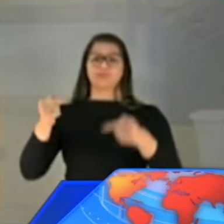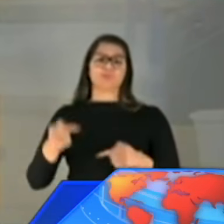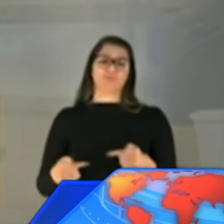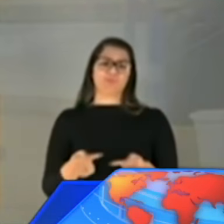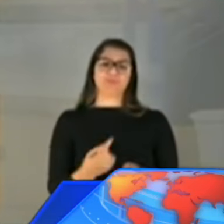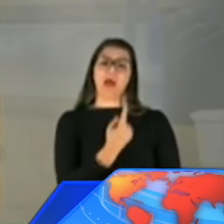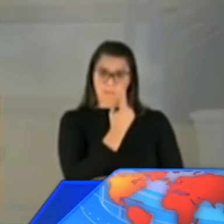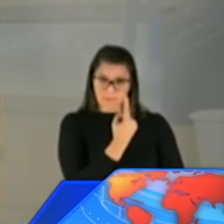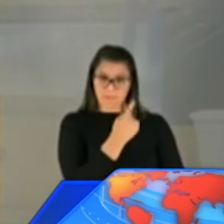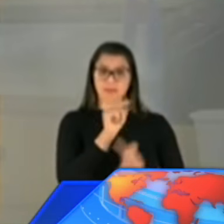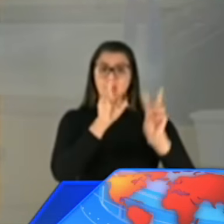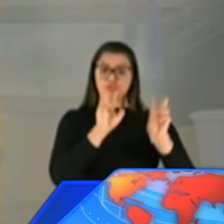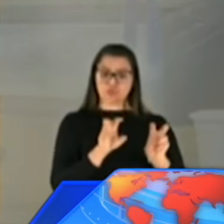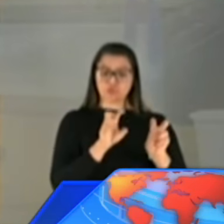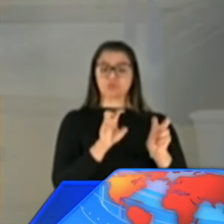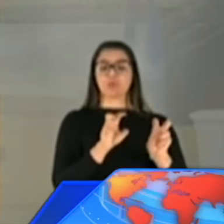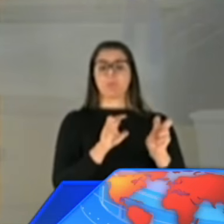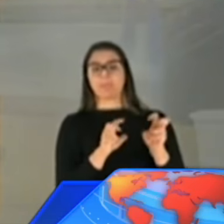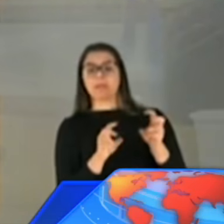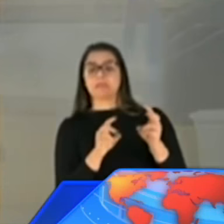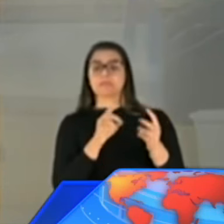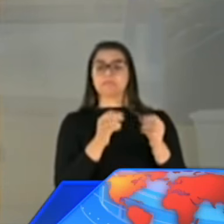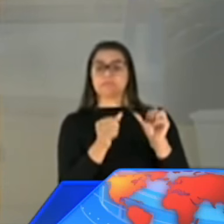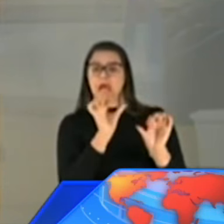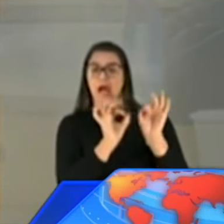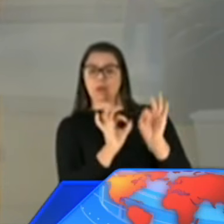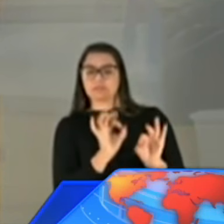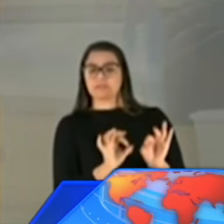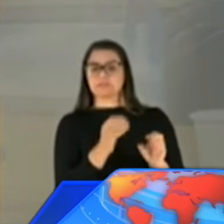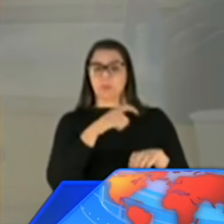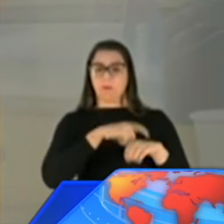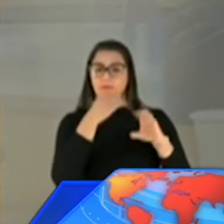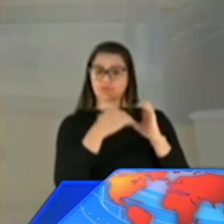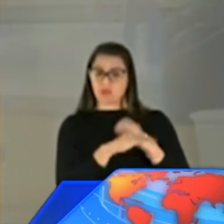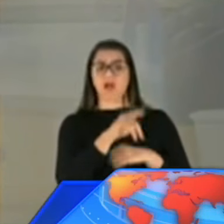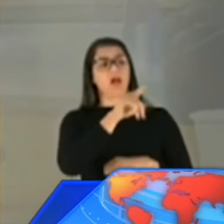primeira delas, que é sobre o ajuste nas entregas, a servidora fez de